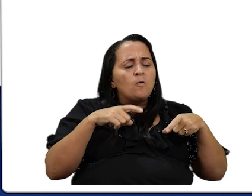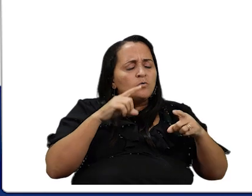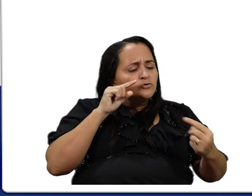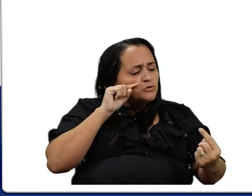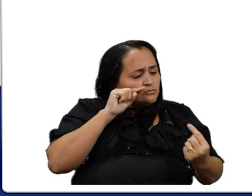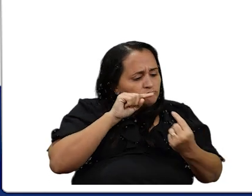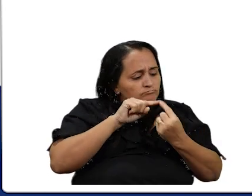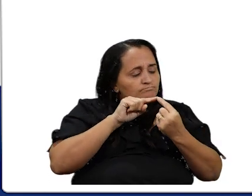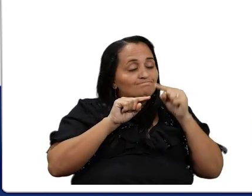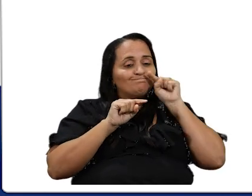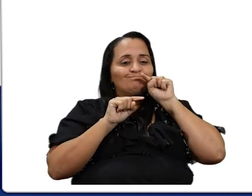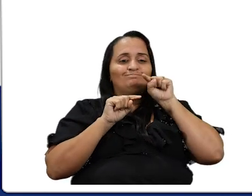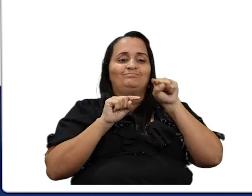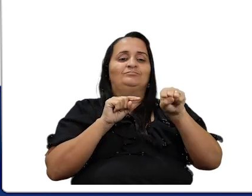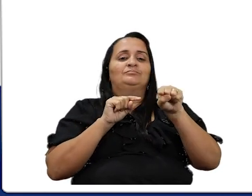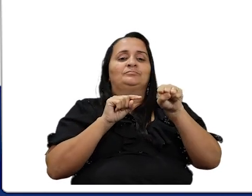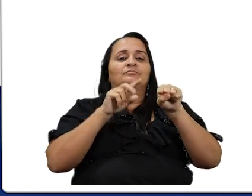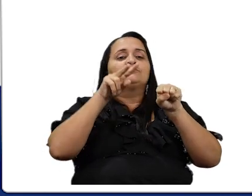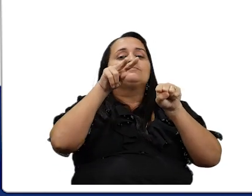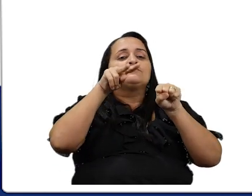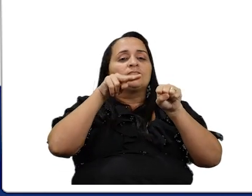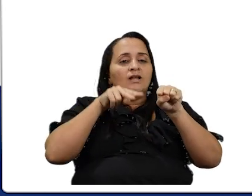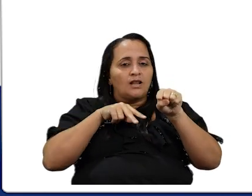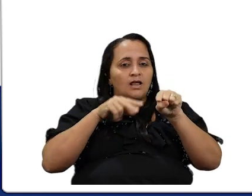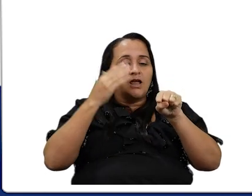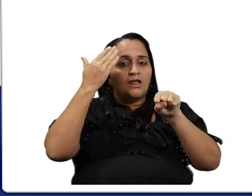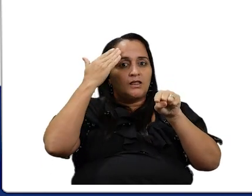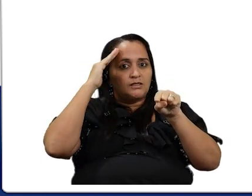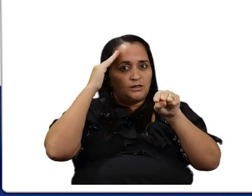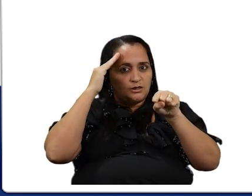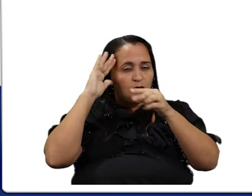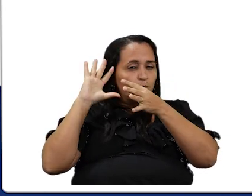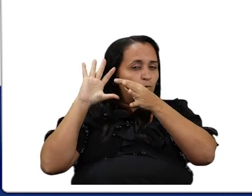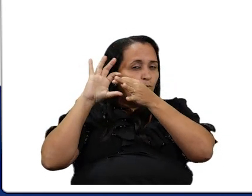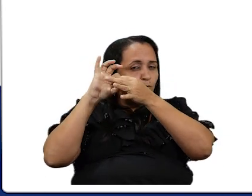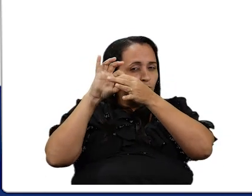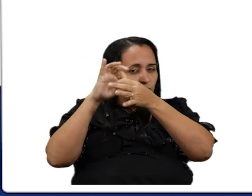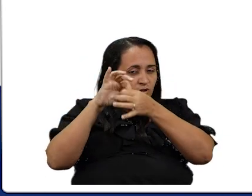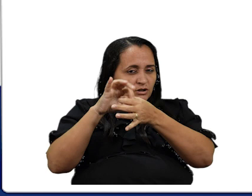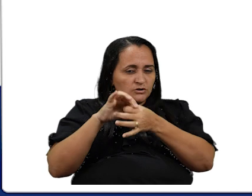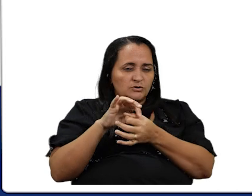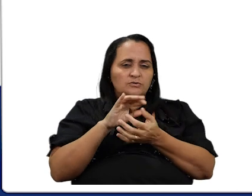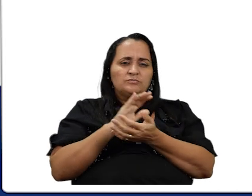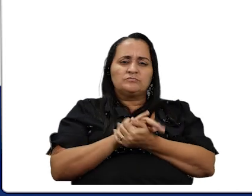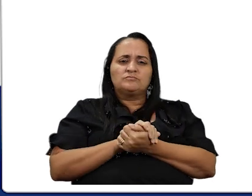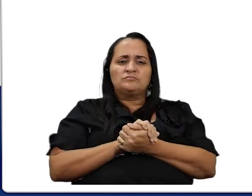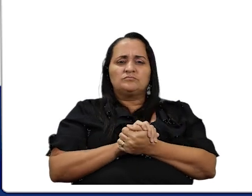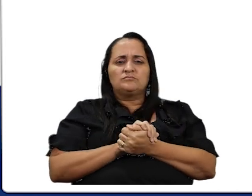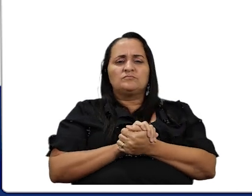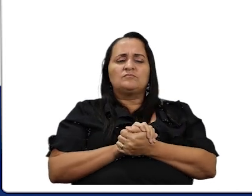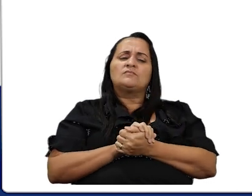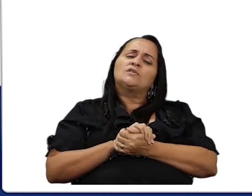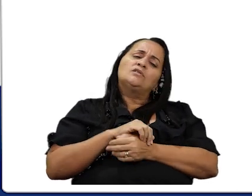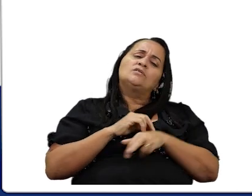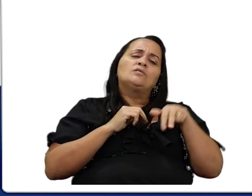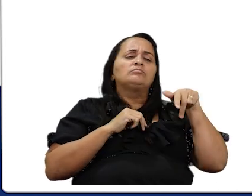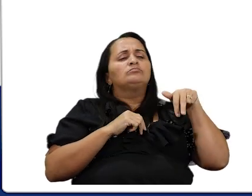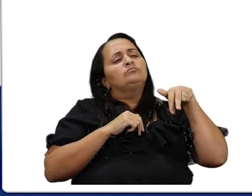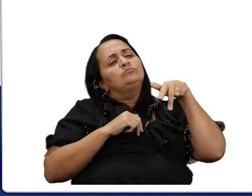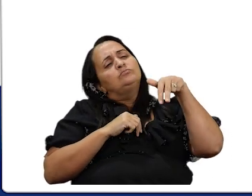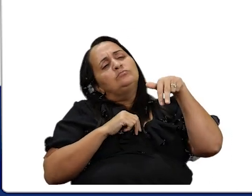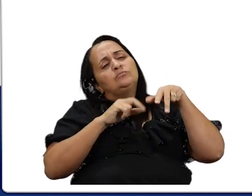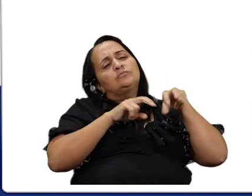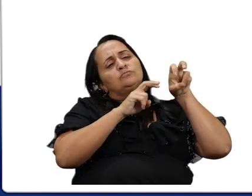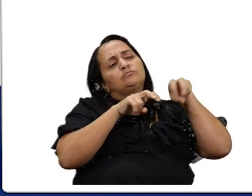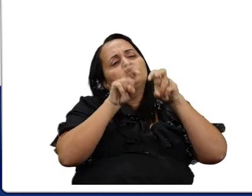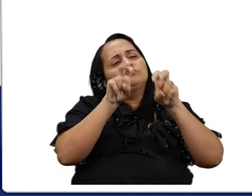local? Aqui. Então, a gente lê e vê o contexto para ver o que é que se encaixa. Já a caminho, encontrou um